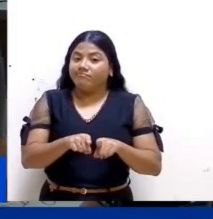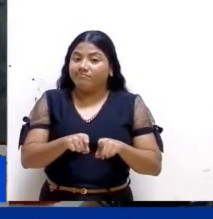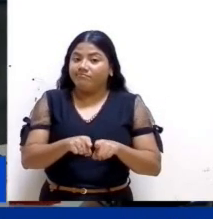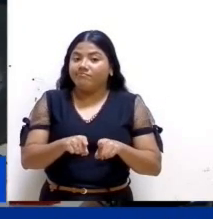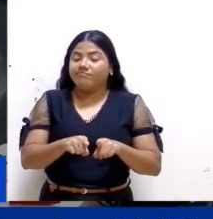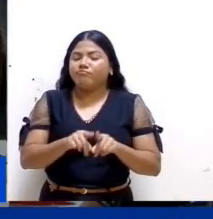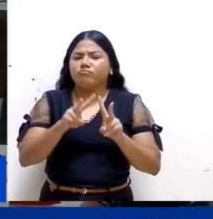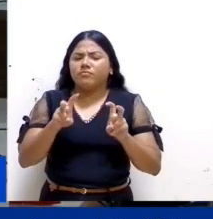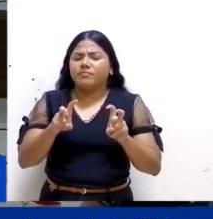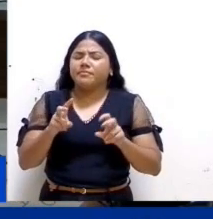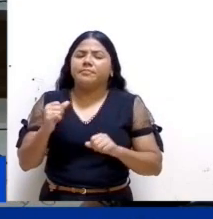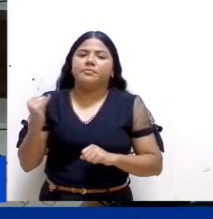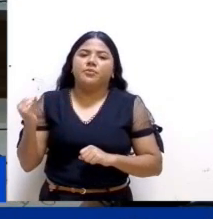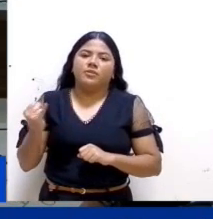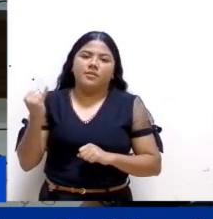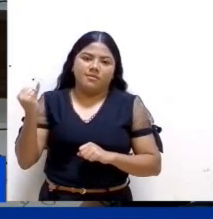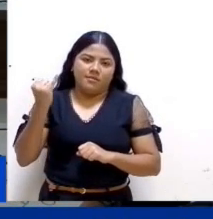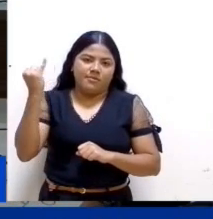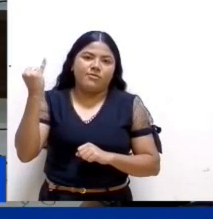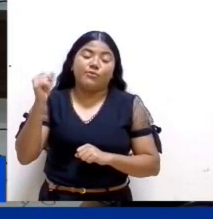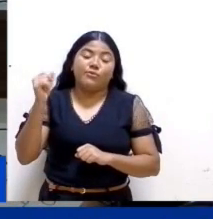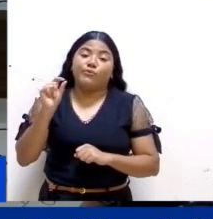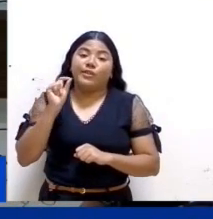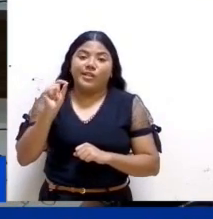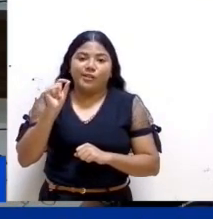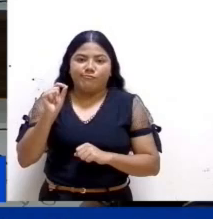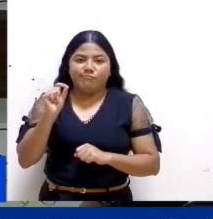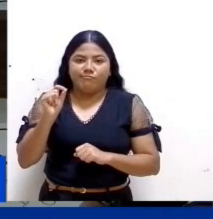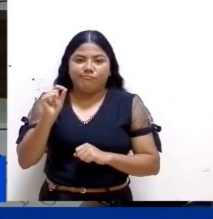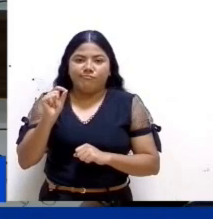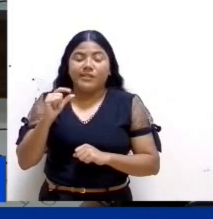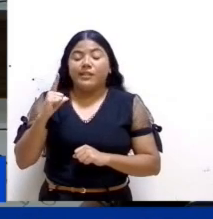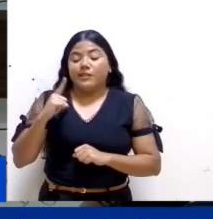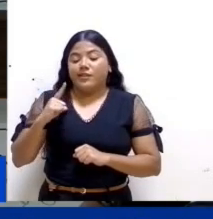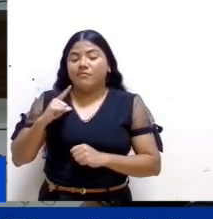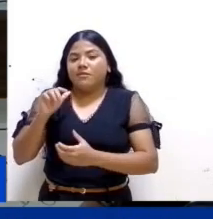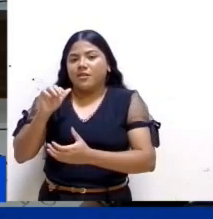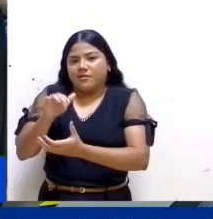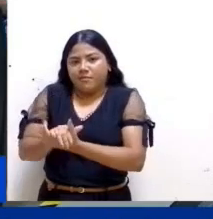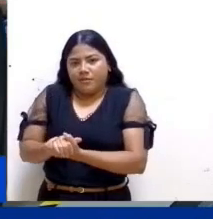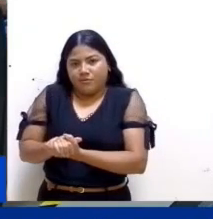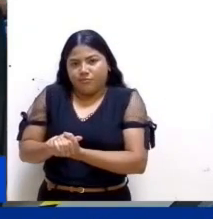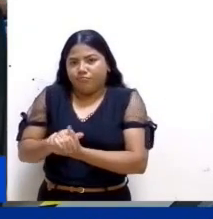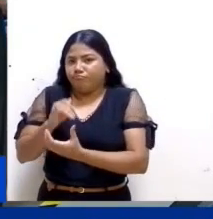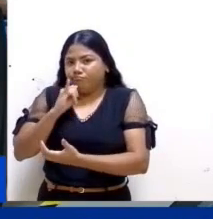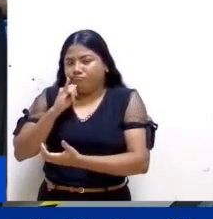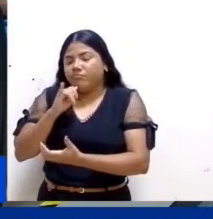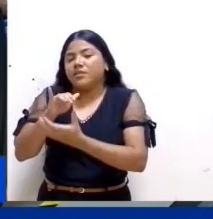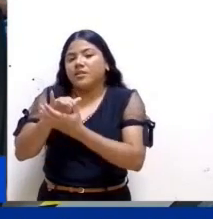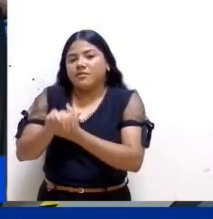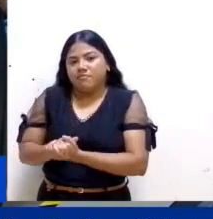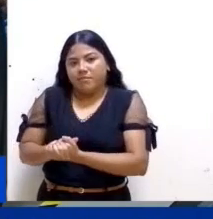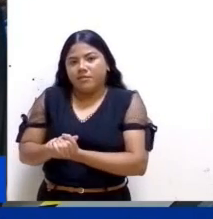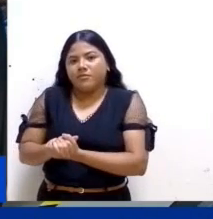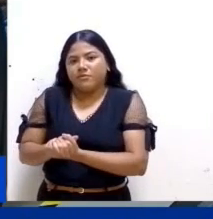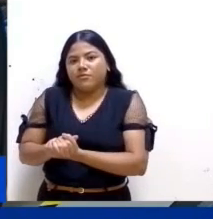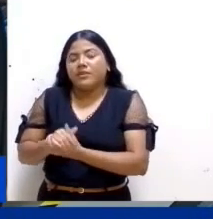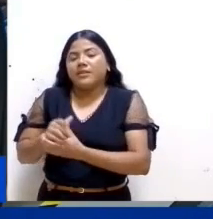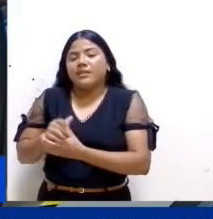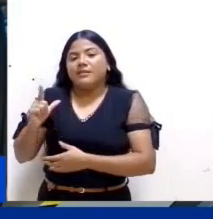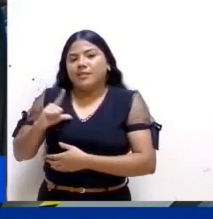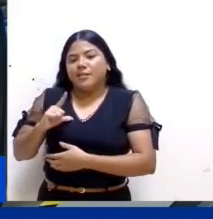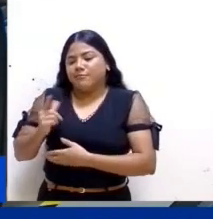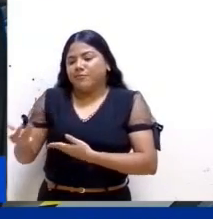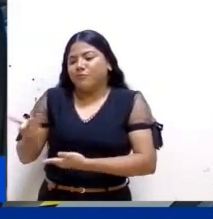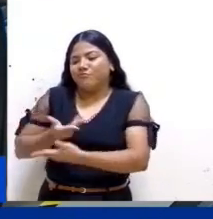patrimoniais. Você está com casamento, você tem a formação... Tá? Você tem uma